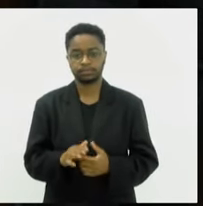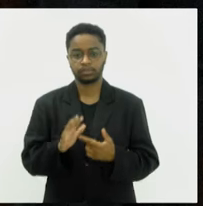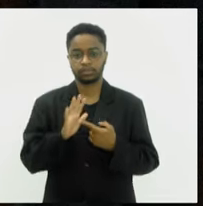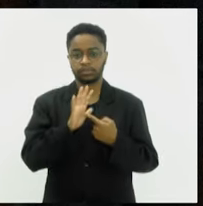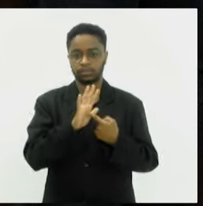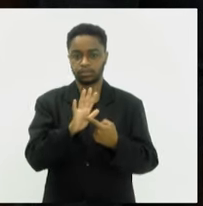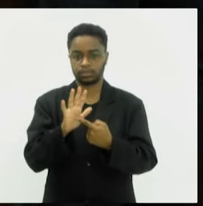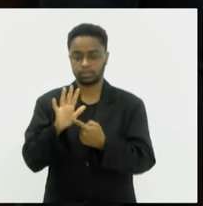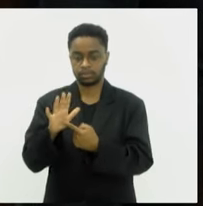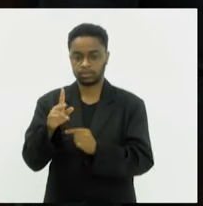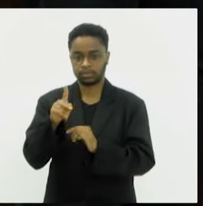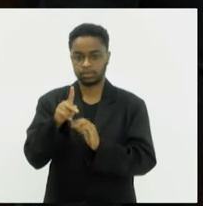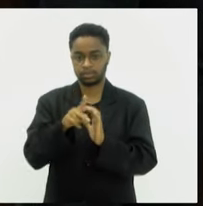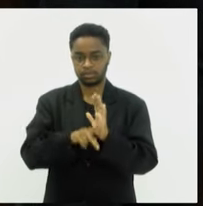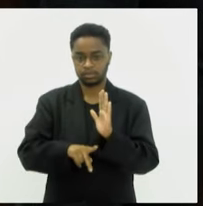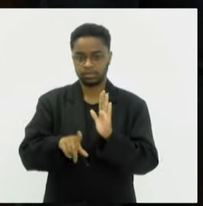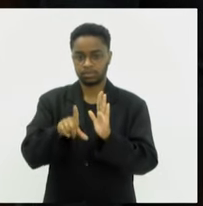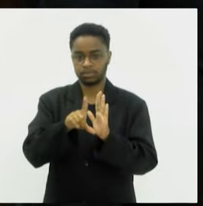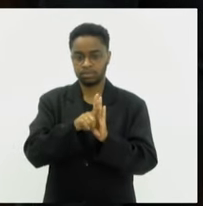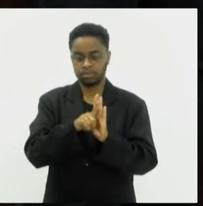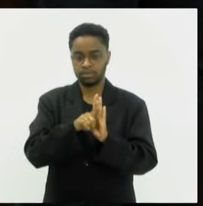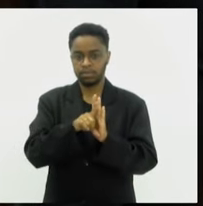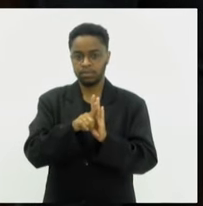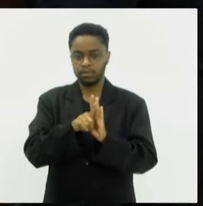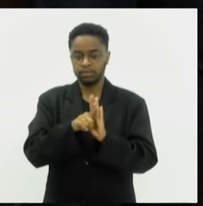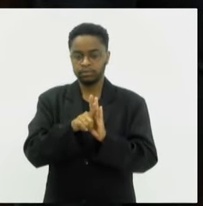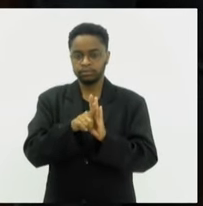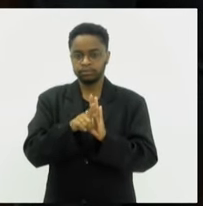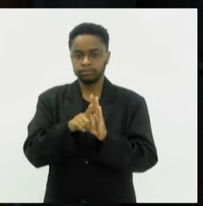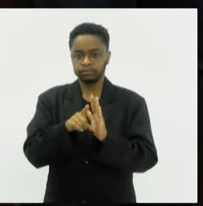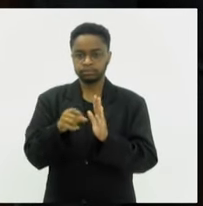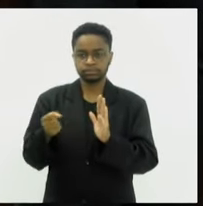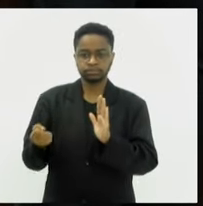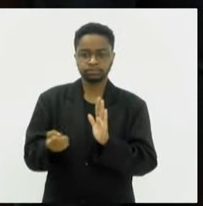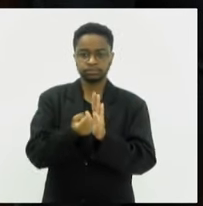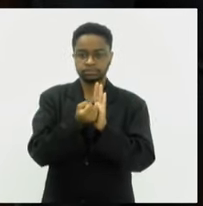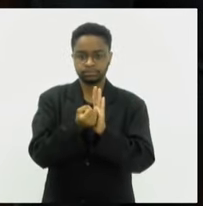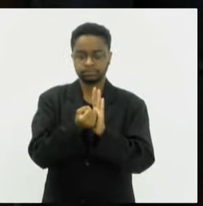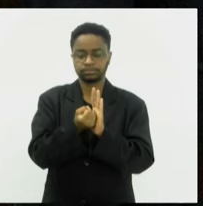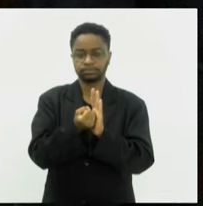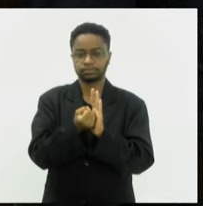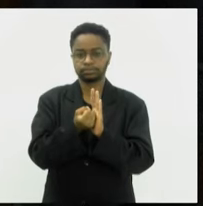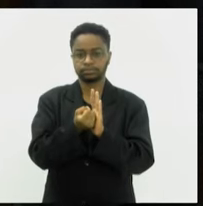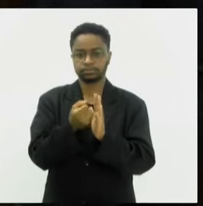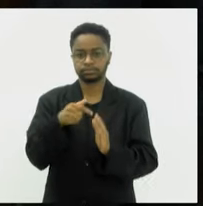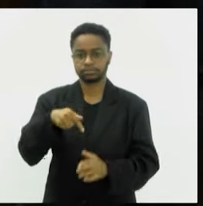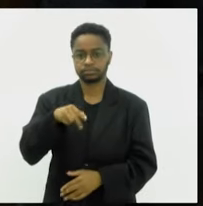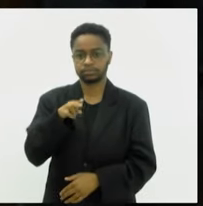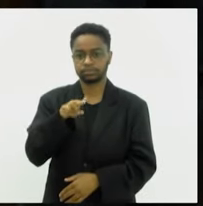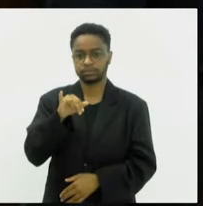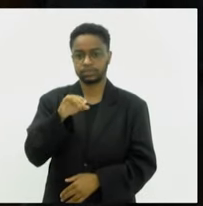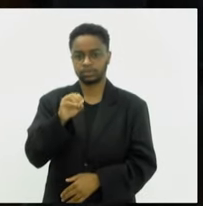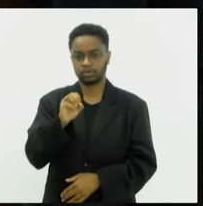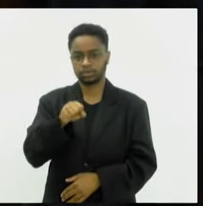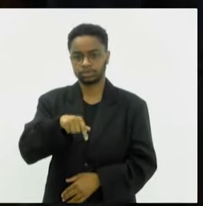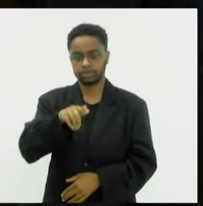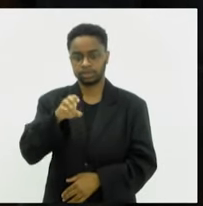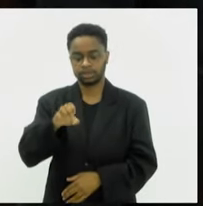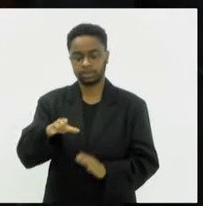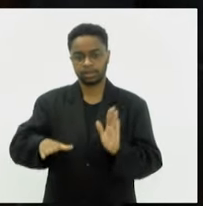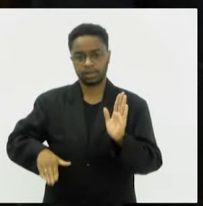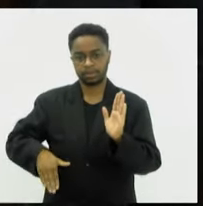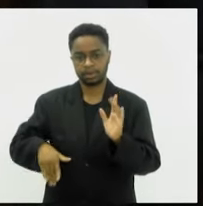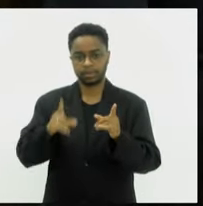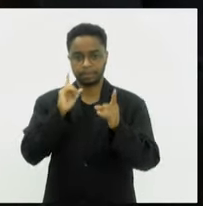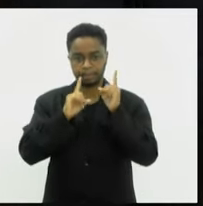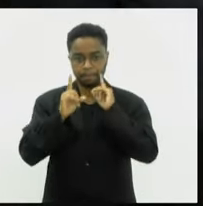apresentado projetos de lei tombando quiosques nas costas de Maricá. Ocorre que há